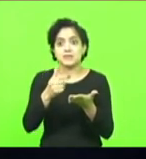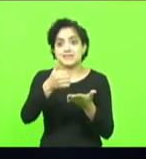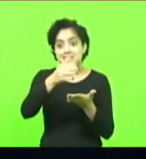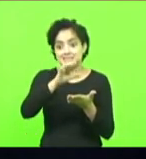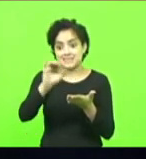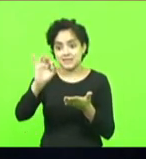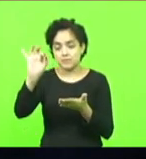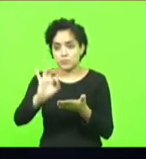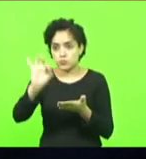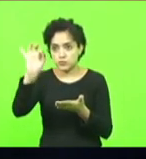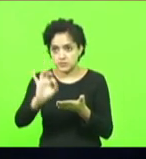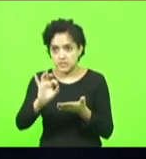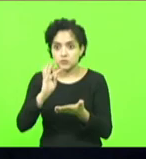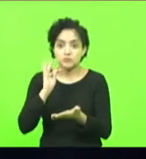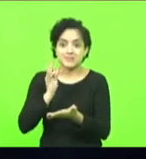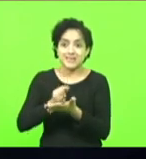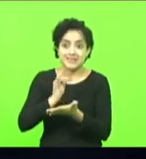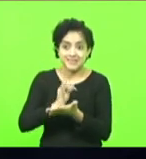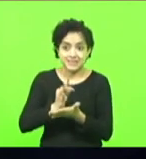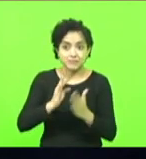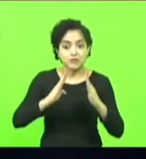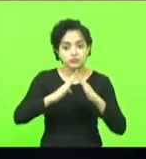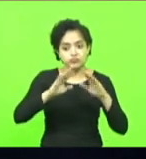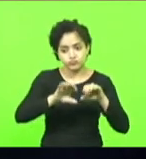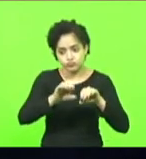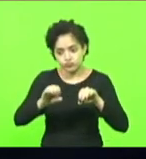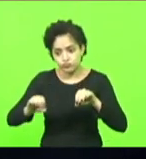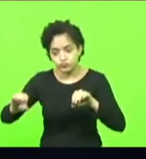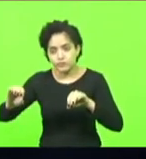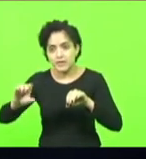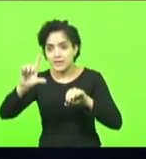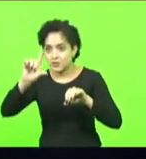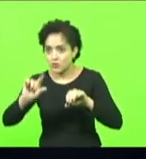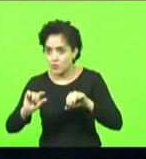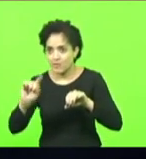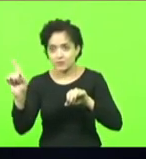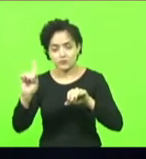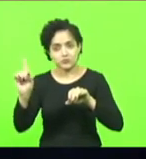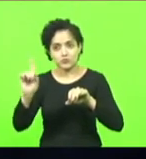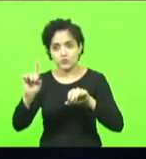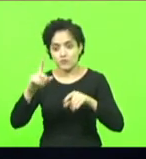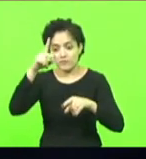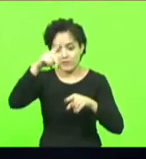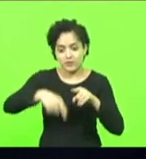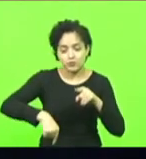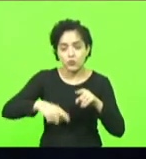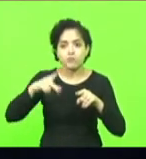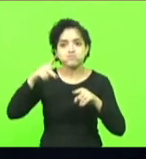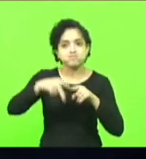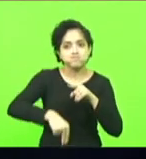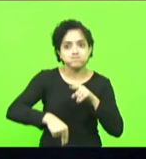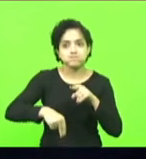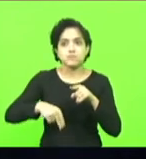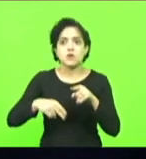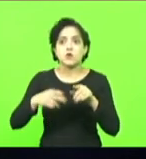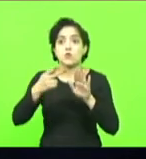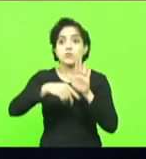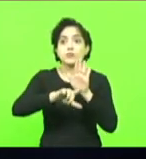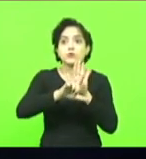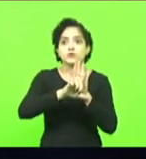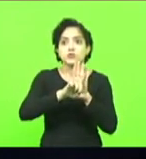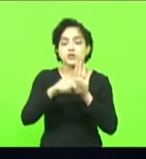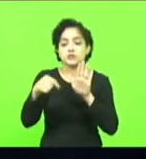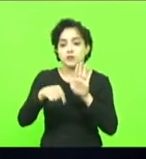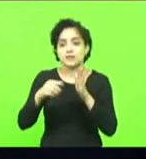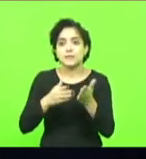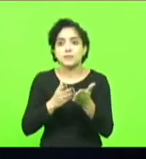100% de tarifa do esgoto, porque a Casan não baixou, porque o governador vetou o projeto que foi aprovado aqui. Então, governador,